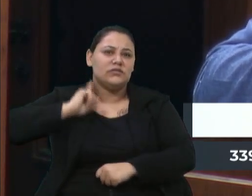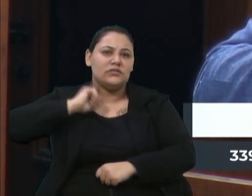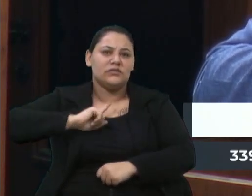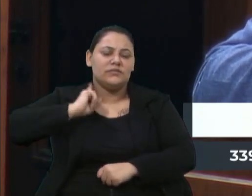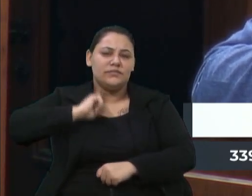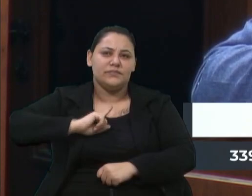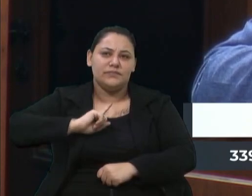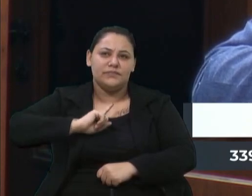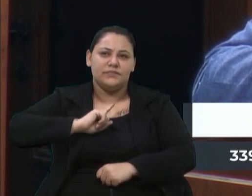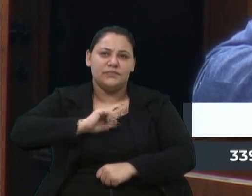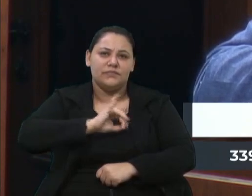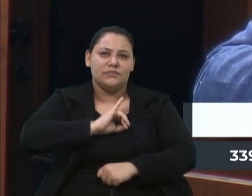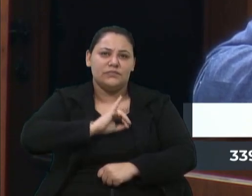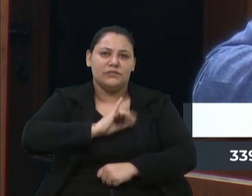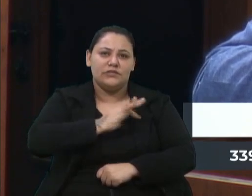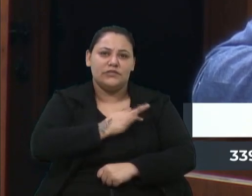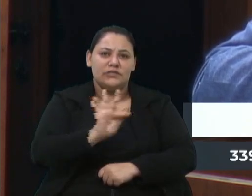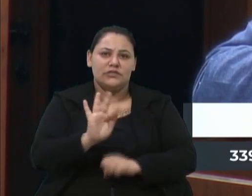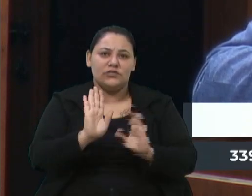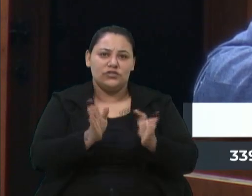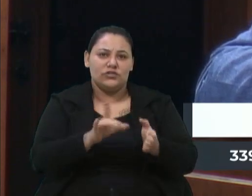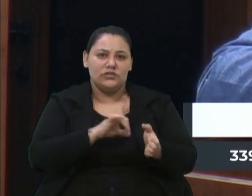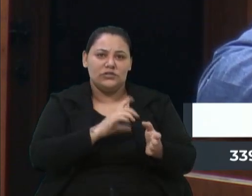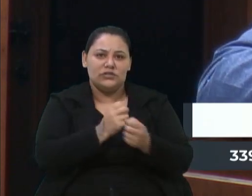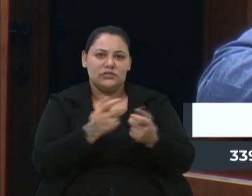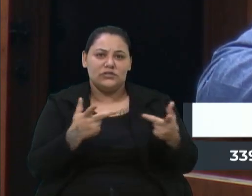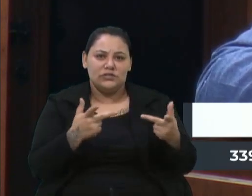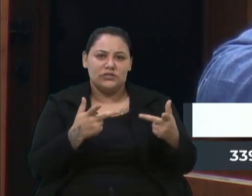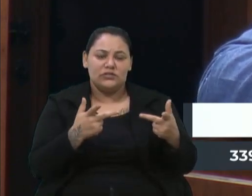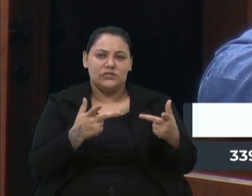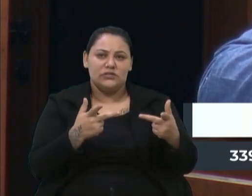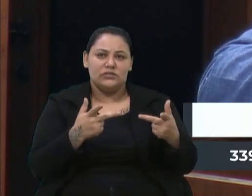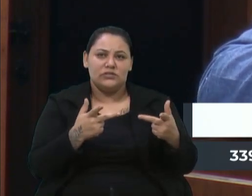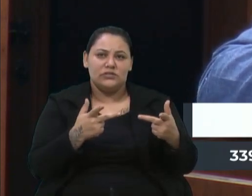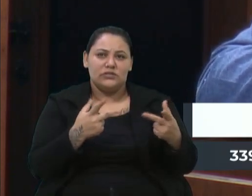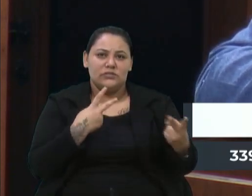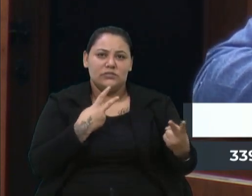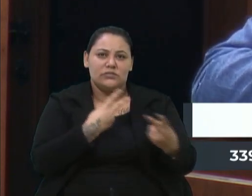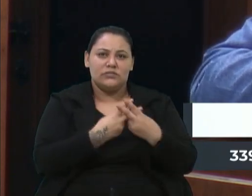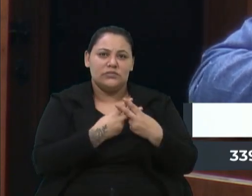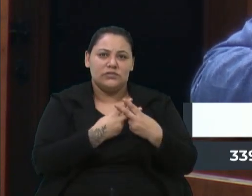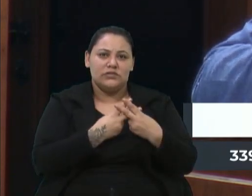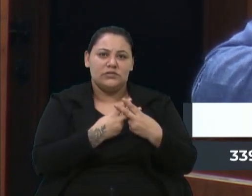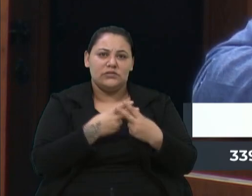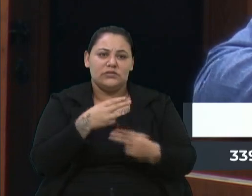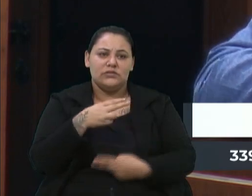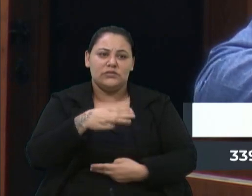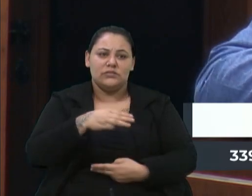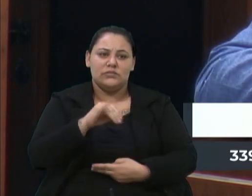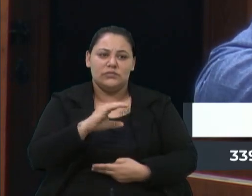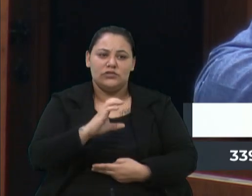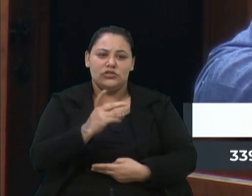Polícia Federal já teria elementos Para indiciar Michelle bolsonaro Estadão